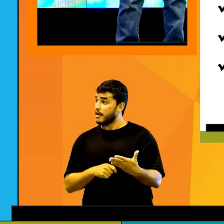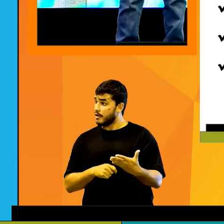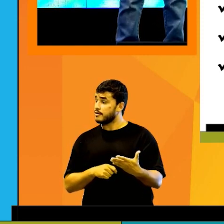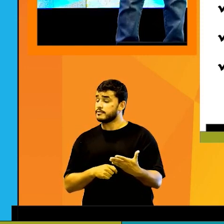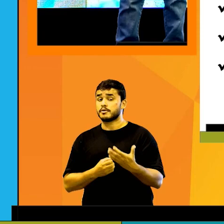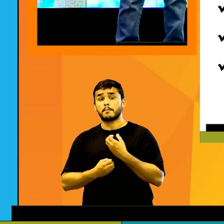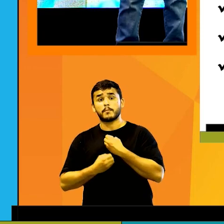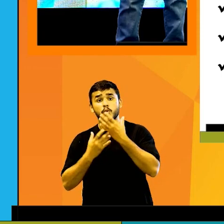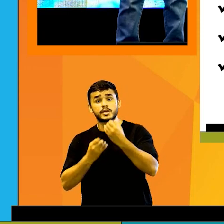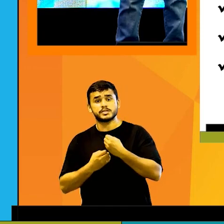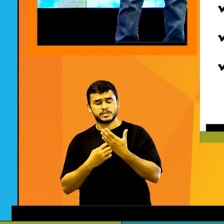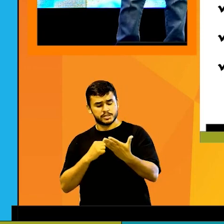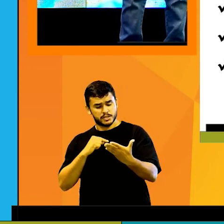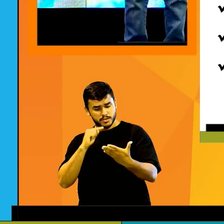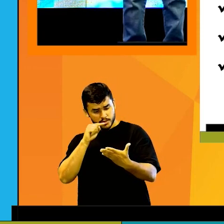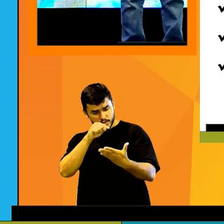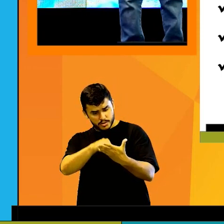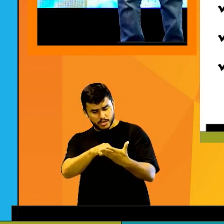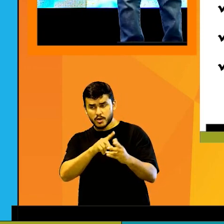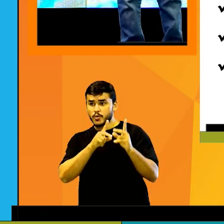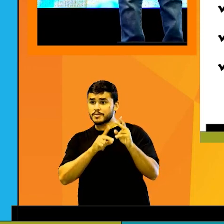para o romantismo,